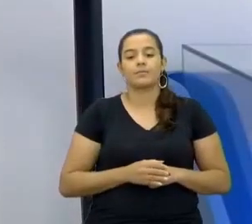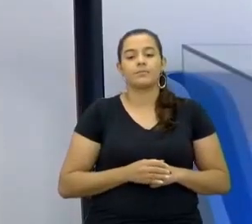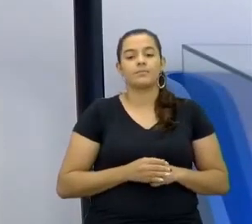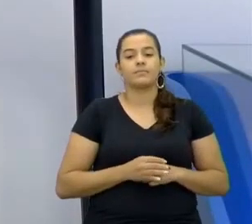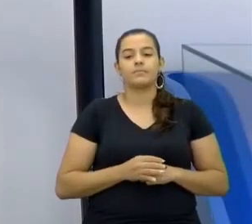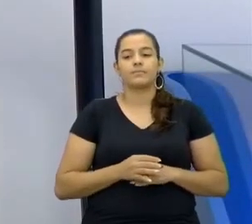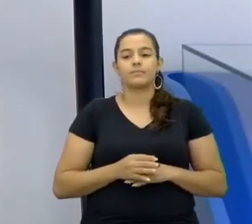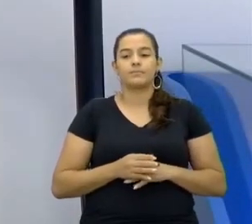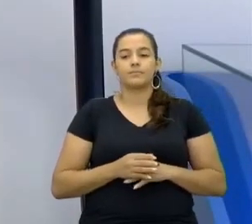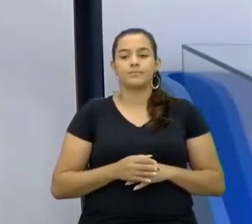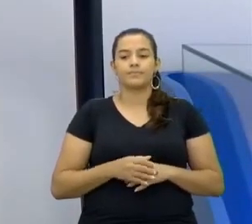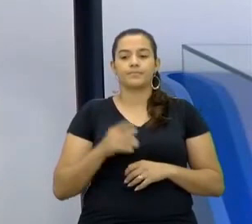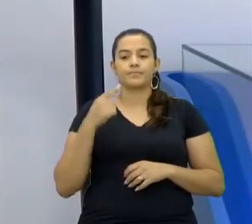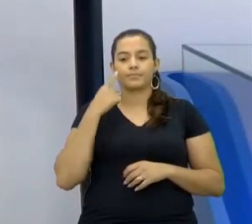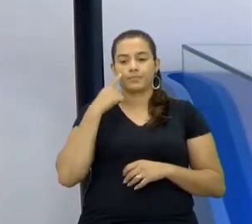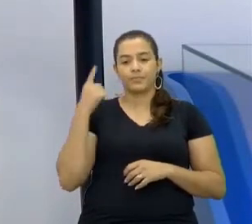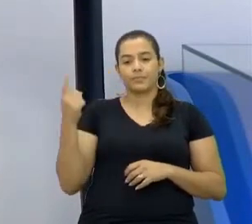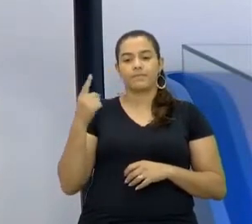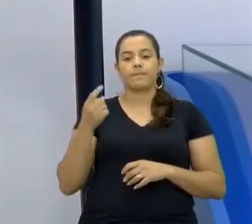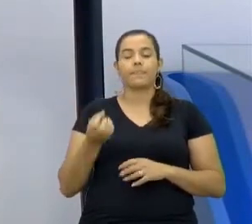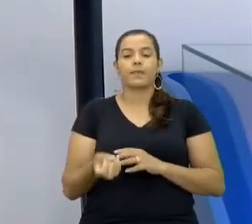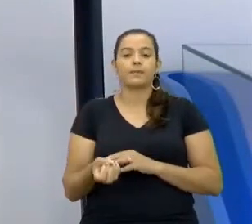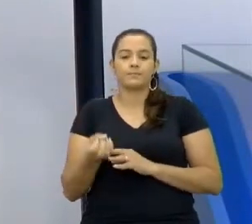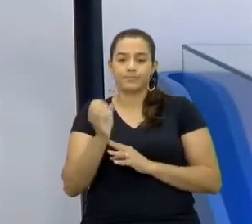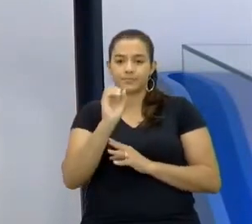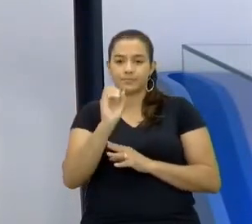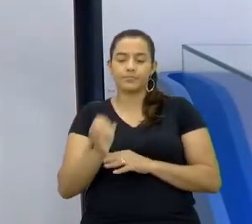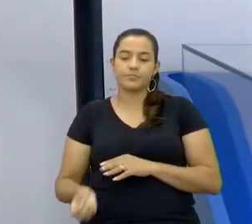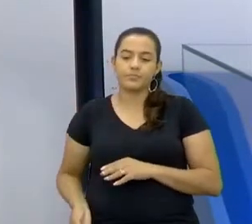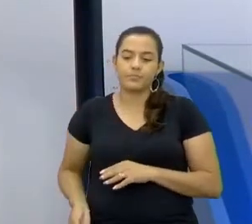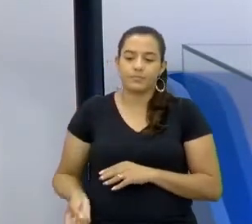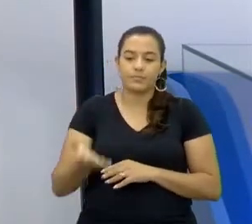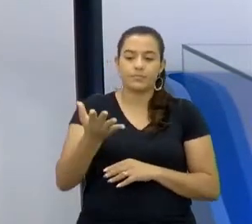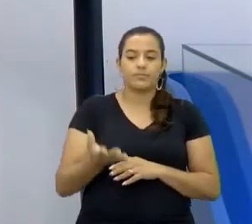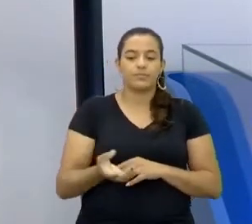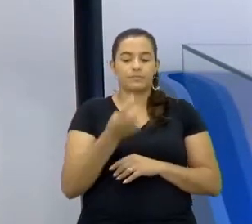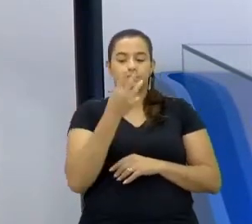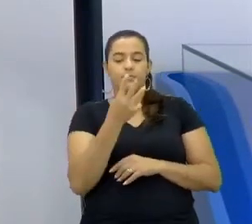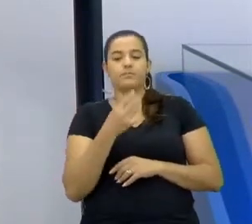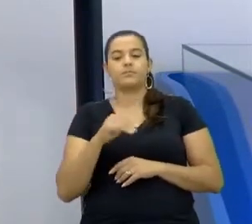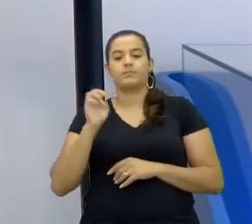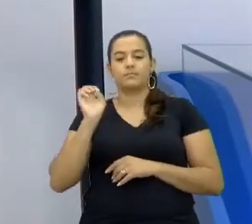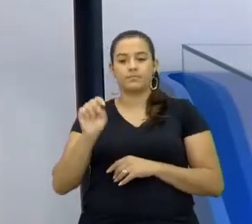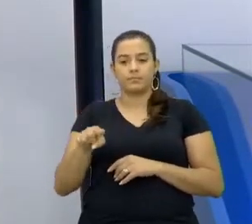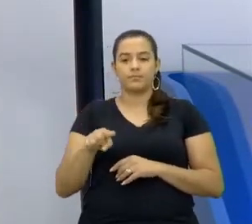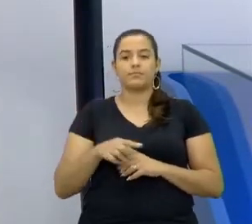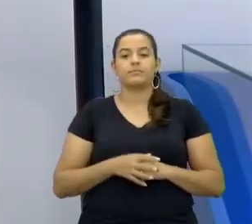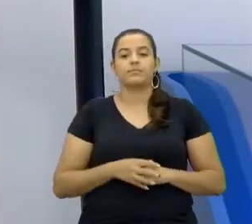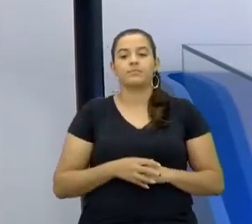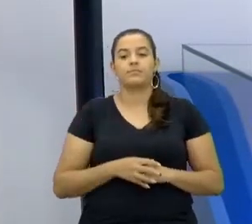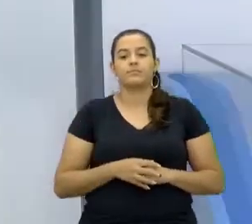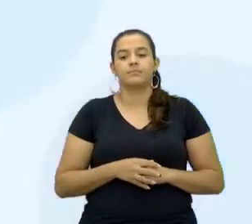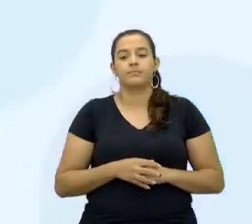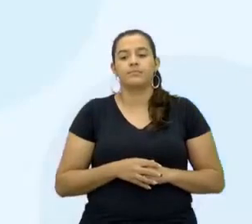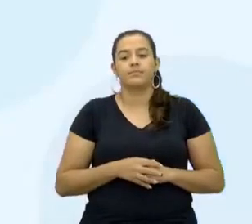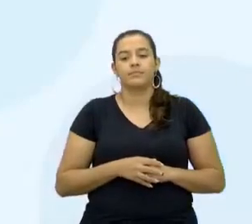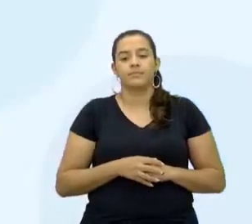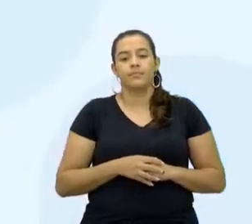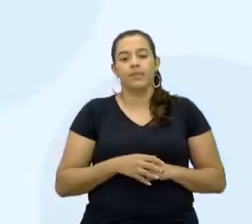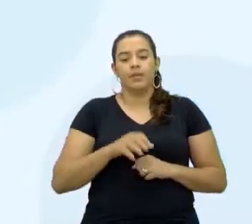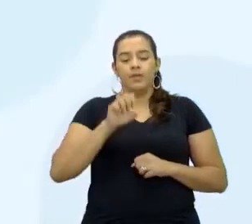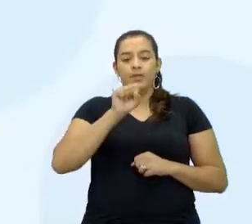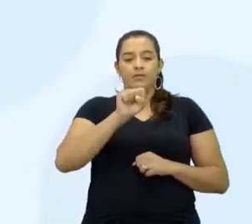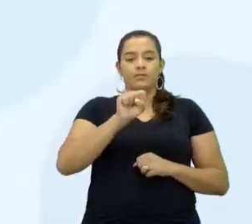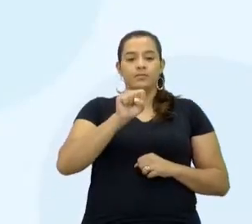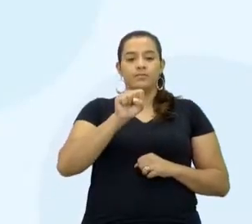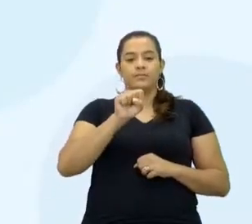supor, então, que essa bolinha vai andar, deixa eu ver, 3 metros. Esse tubo seja 3 metros, ó. Vem aqui no S,